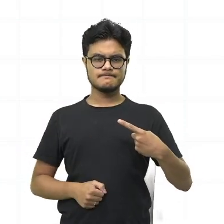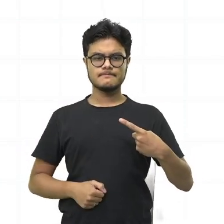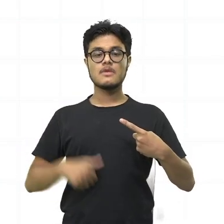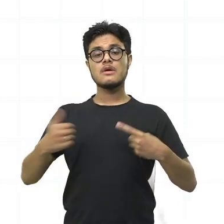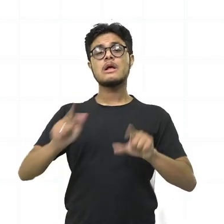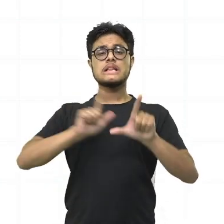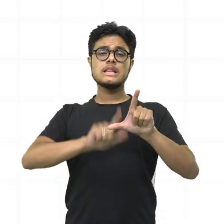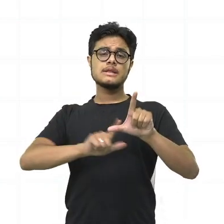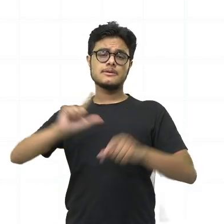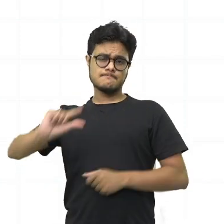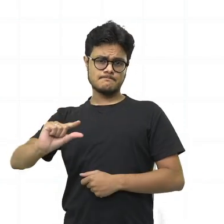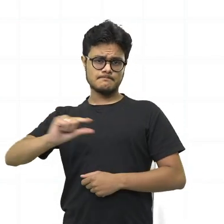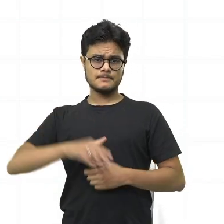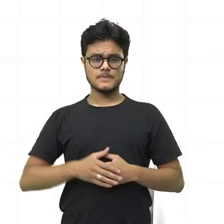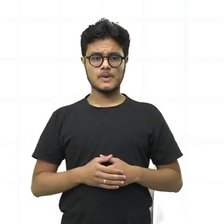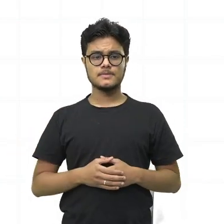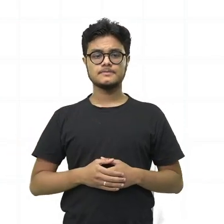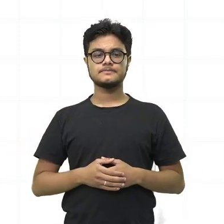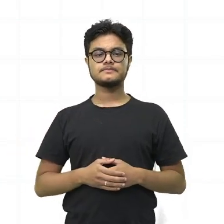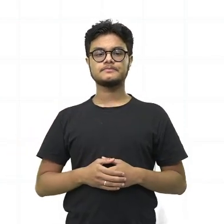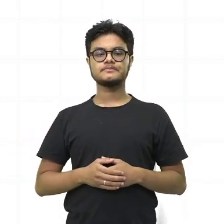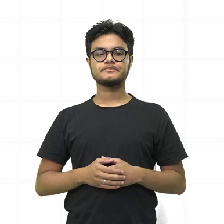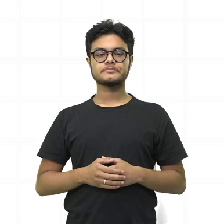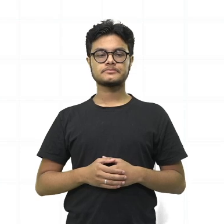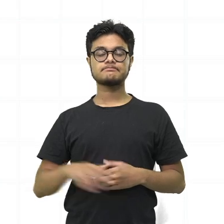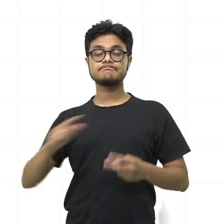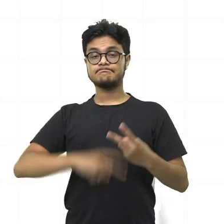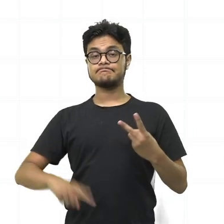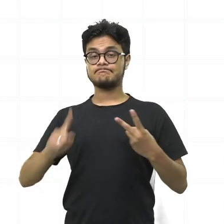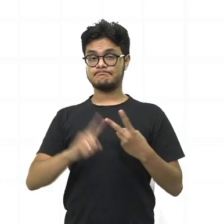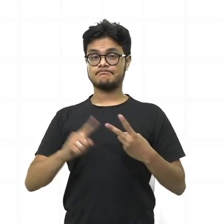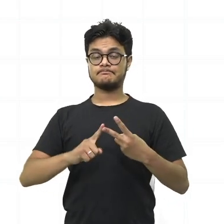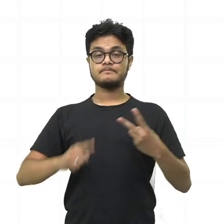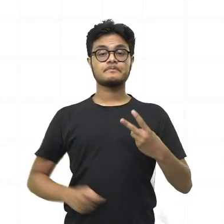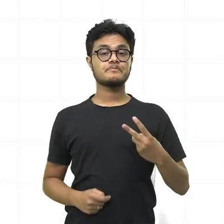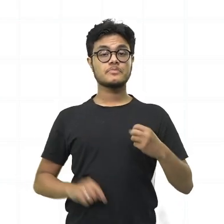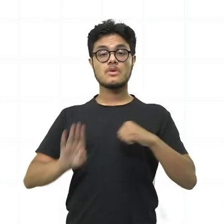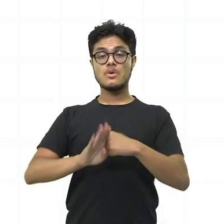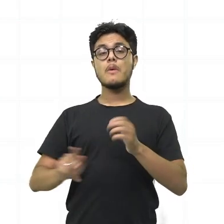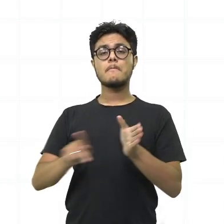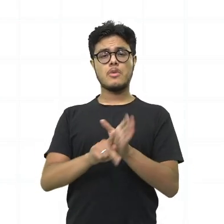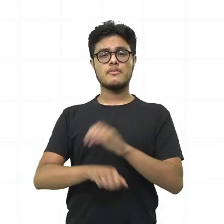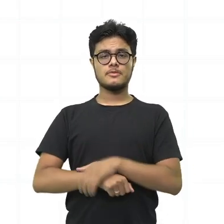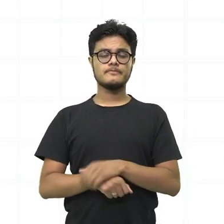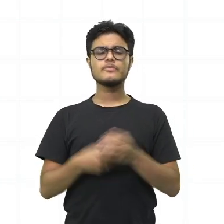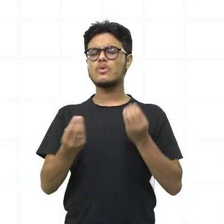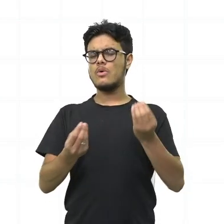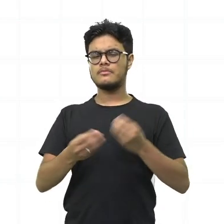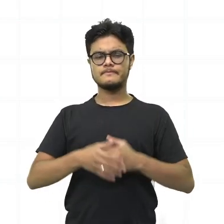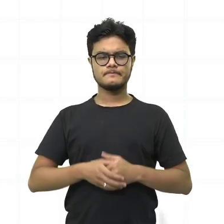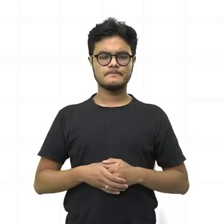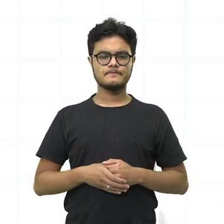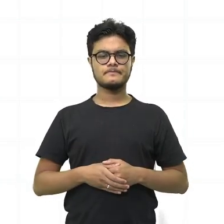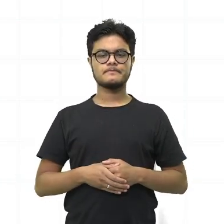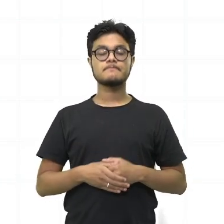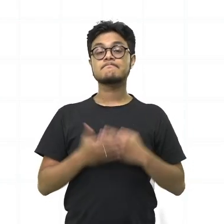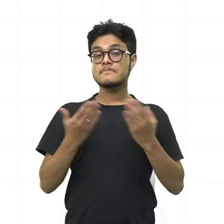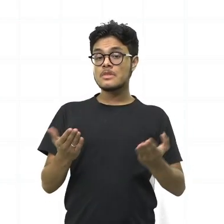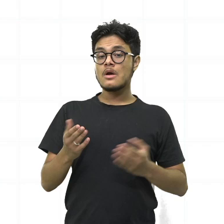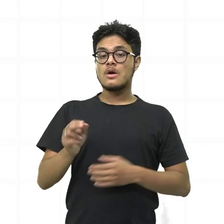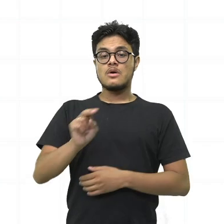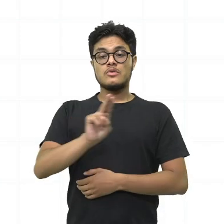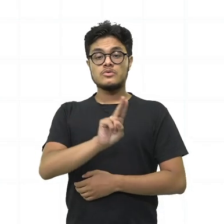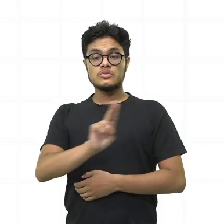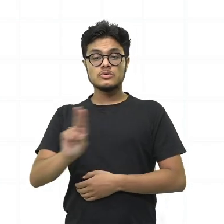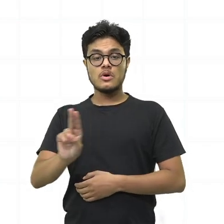com letra minúscula, tá bom? O próximo substantivo é o substantivo próprio. É o nome que se